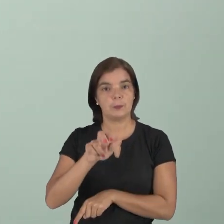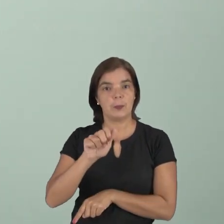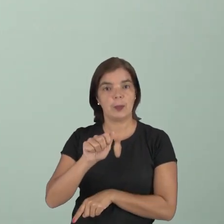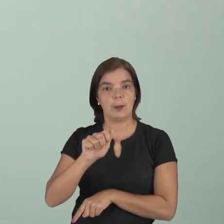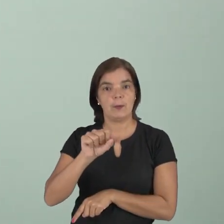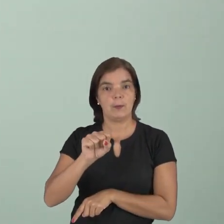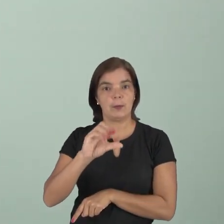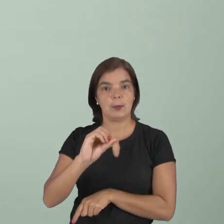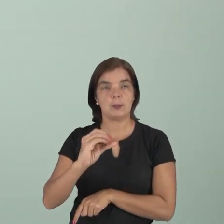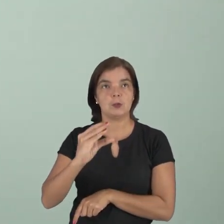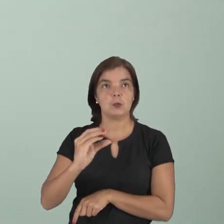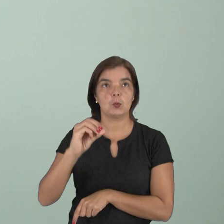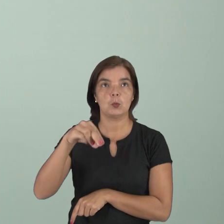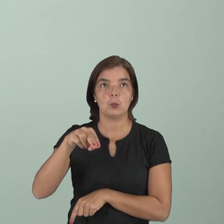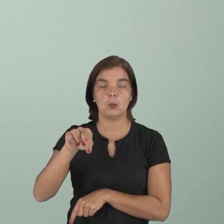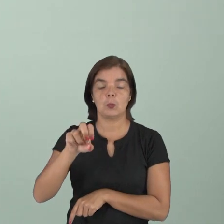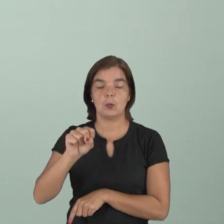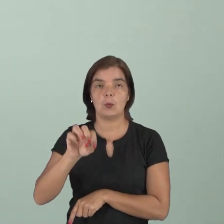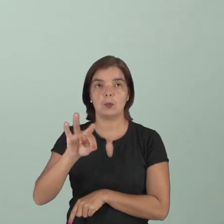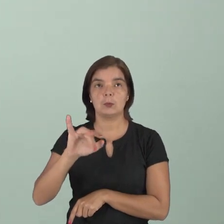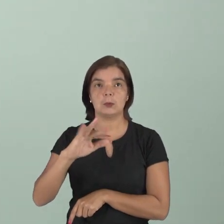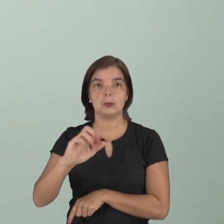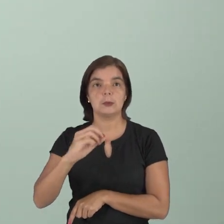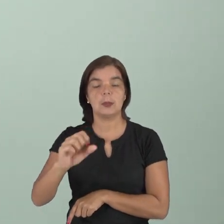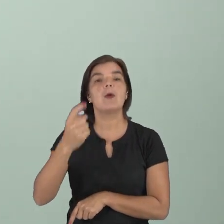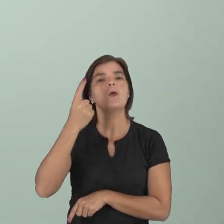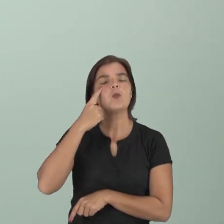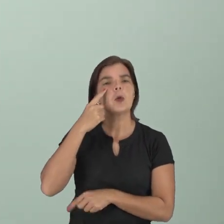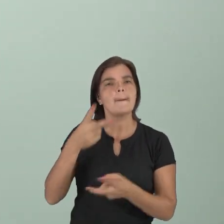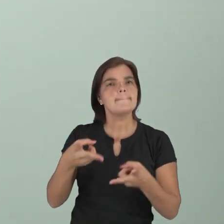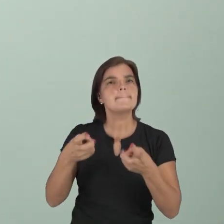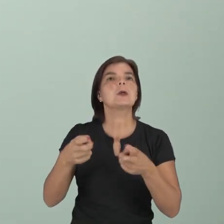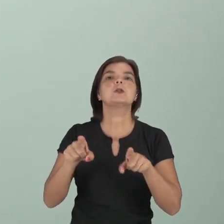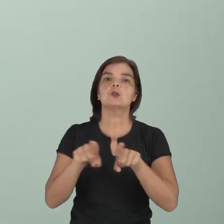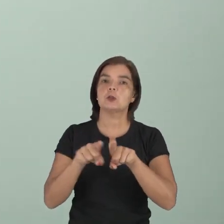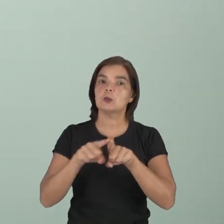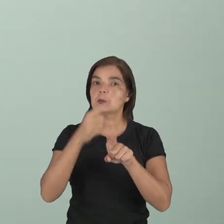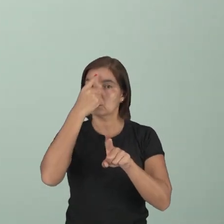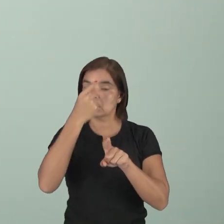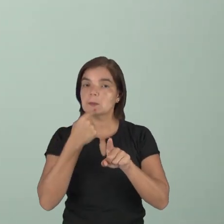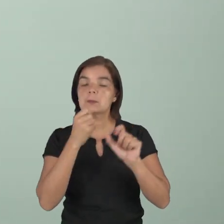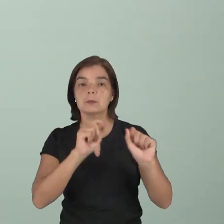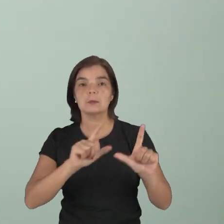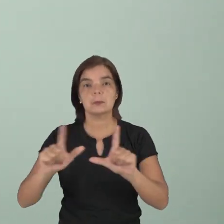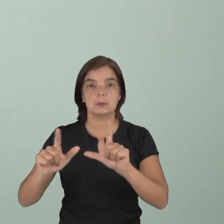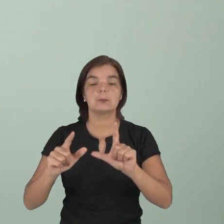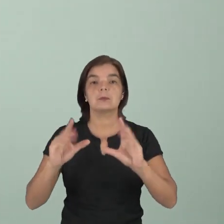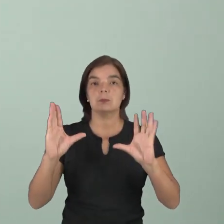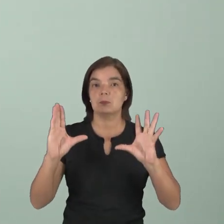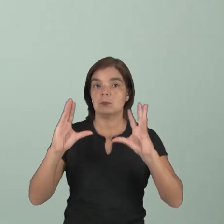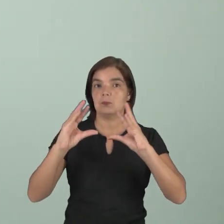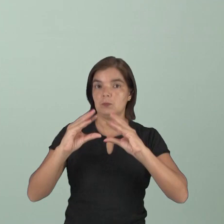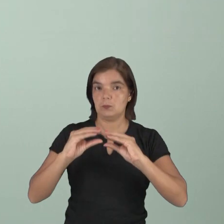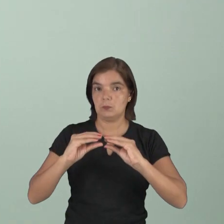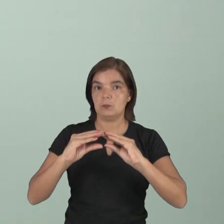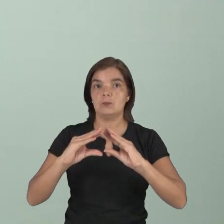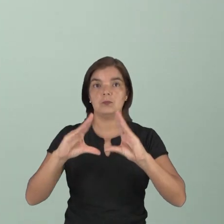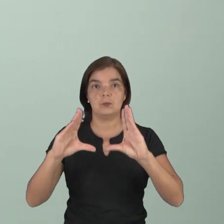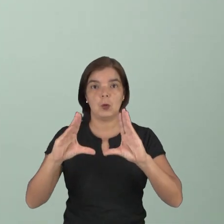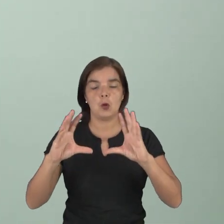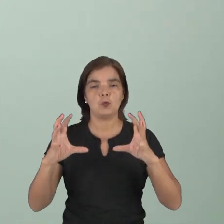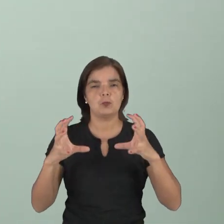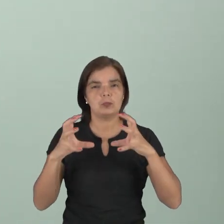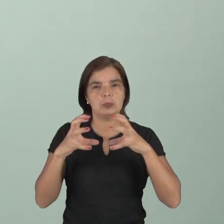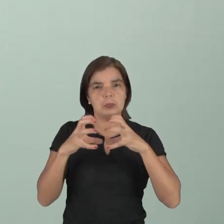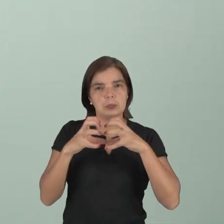vasoconstrição. Então, aí na imagem você pode ver que tem a artéria normal, tem ela dilatada, e aí depois tem ela